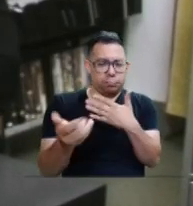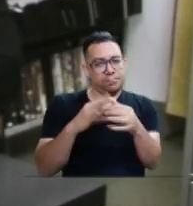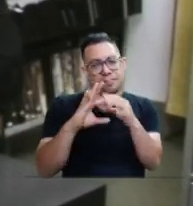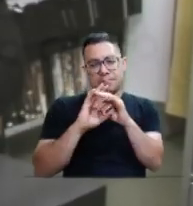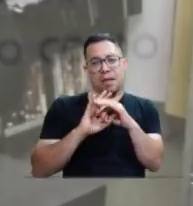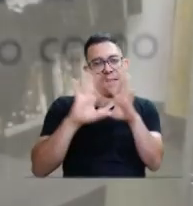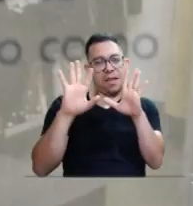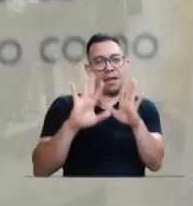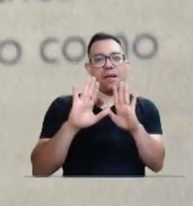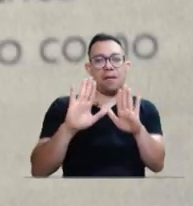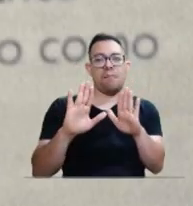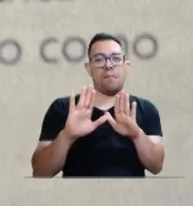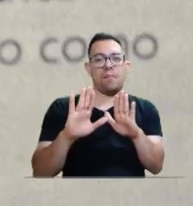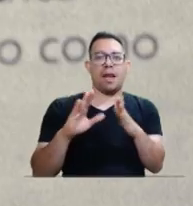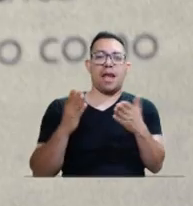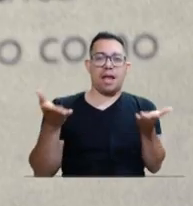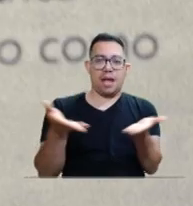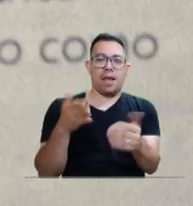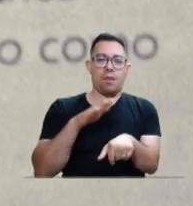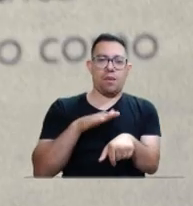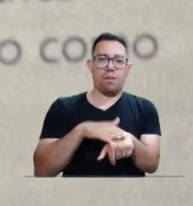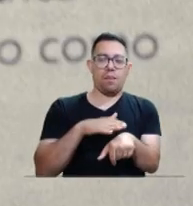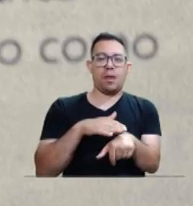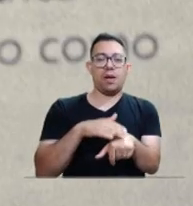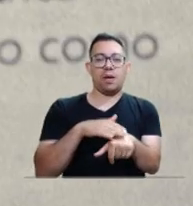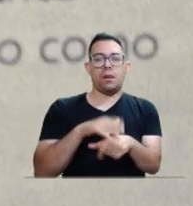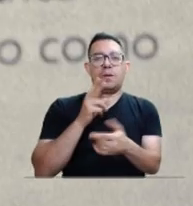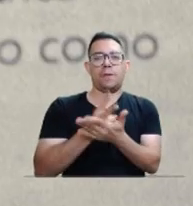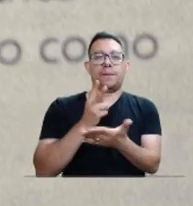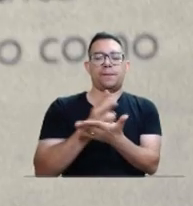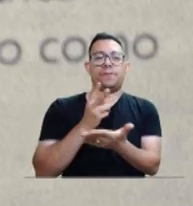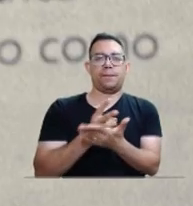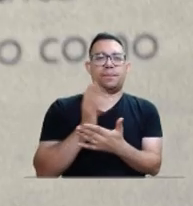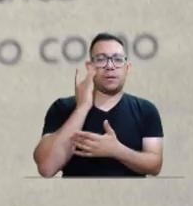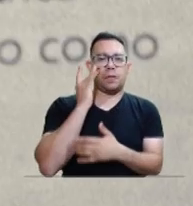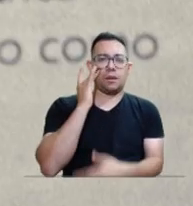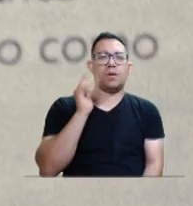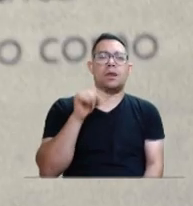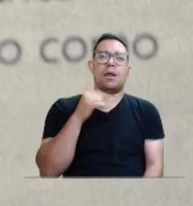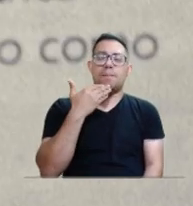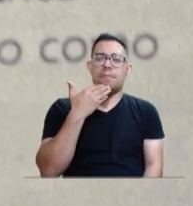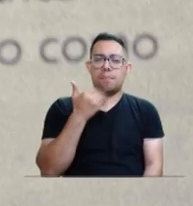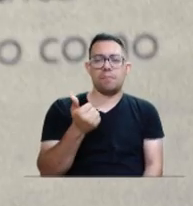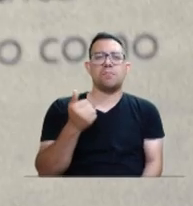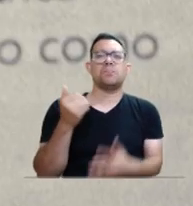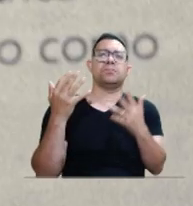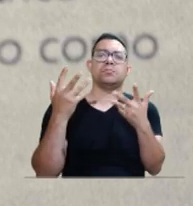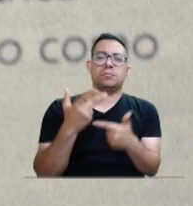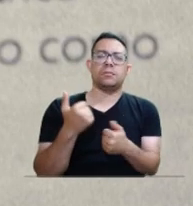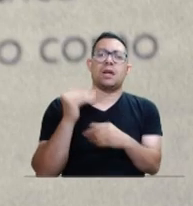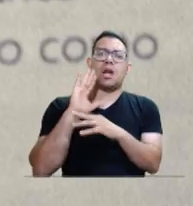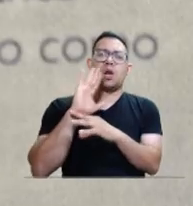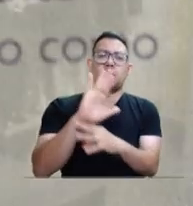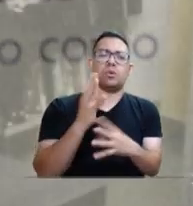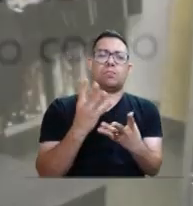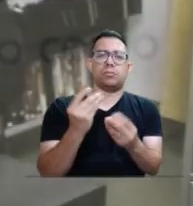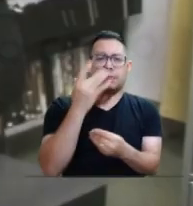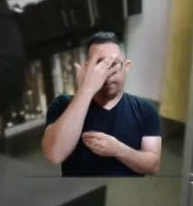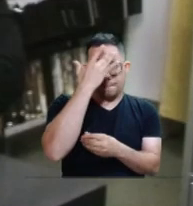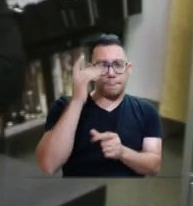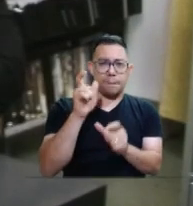mudar tudo, aí fica, né, a critério. Mas, por enquanto, eu acho que isso aqui é